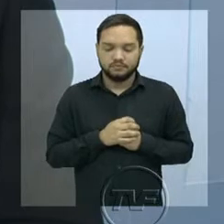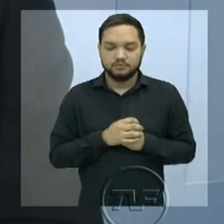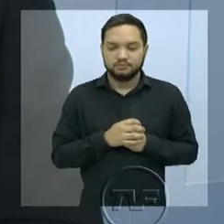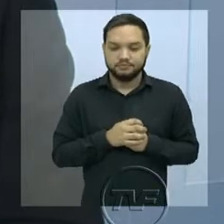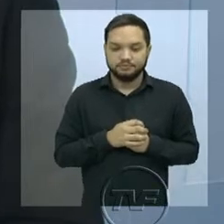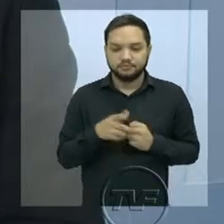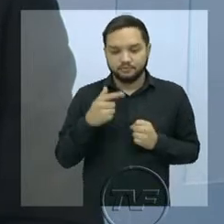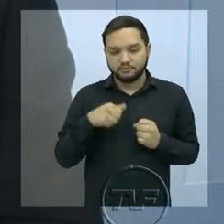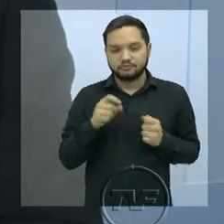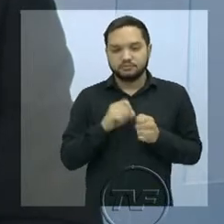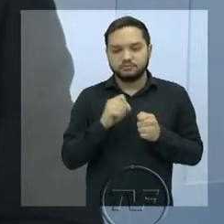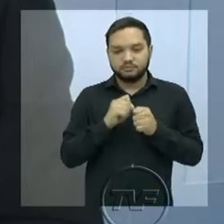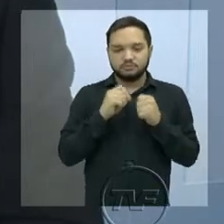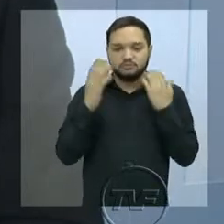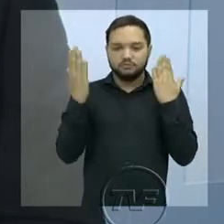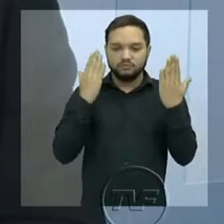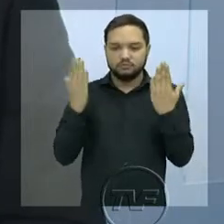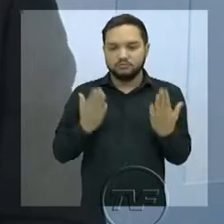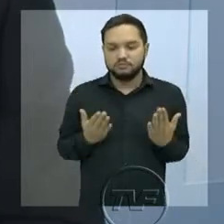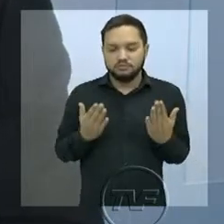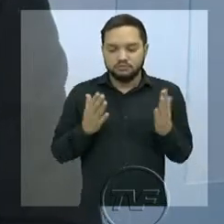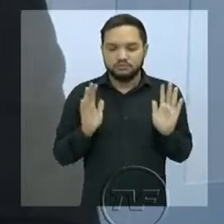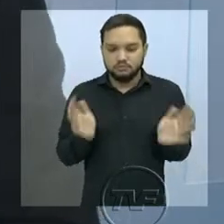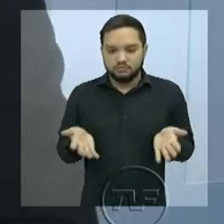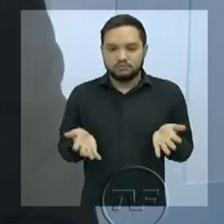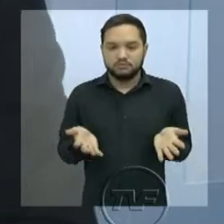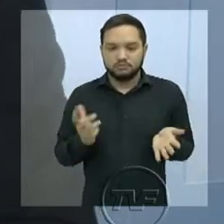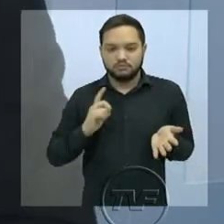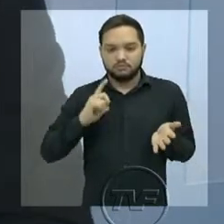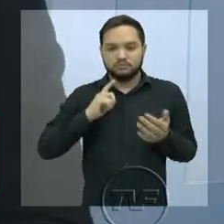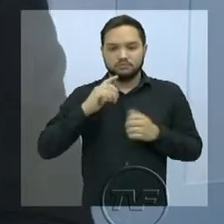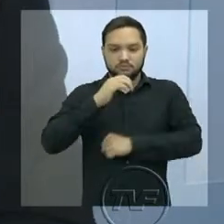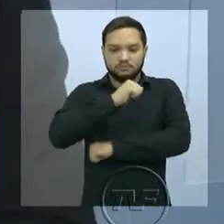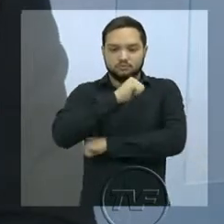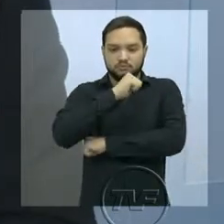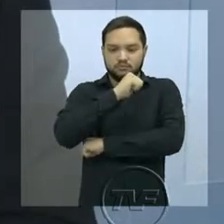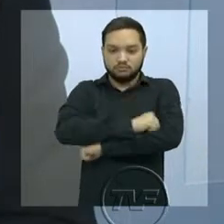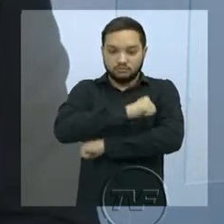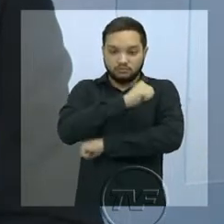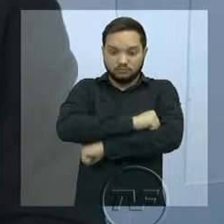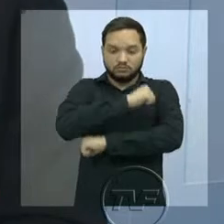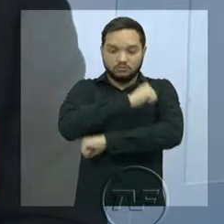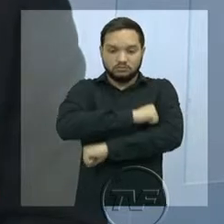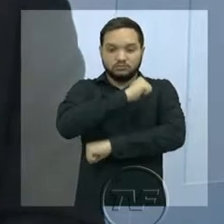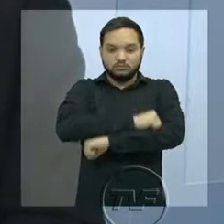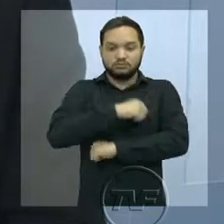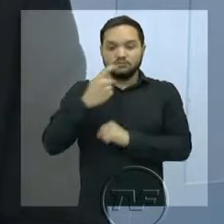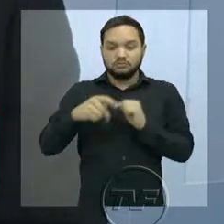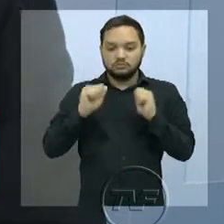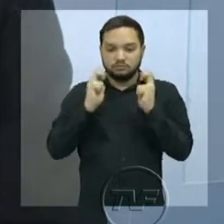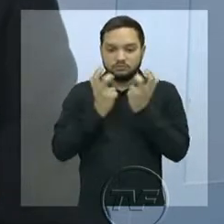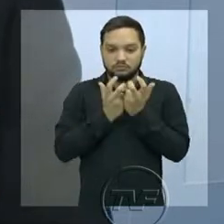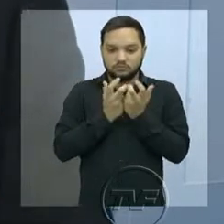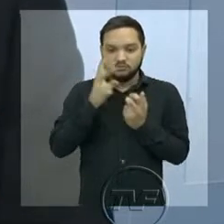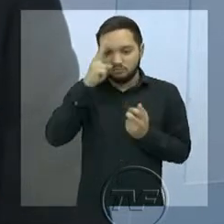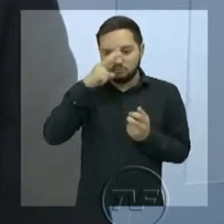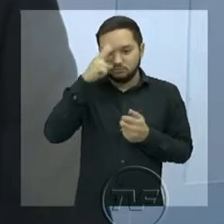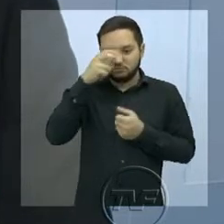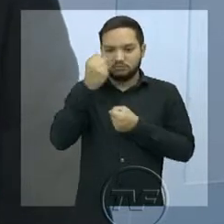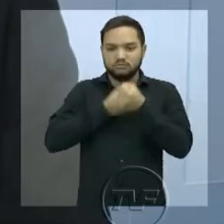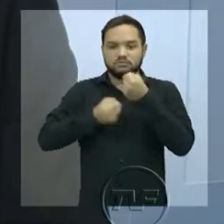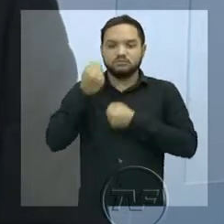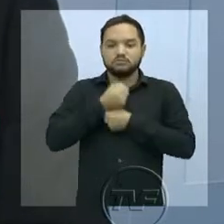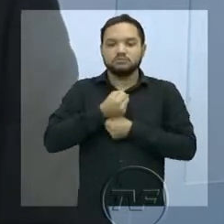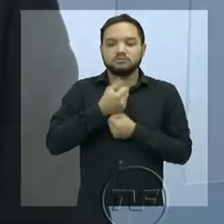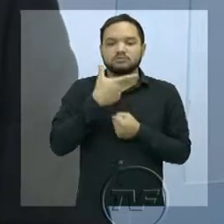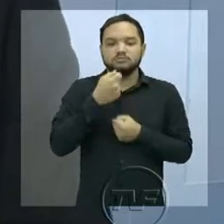uma análise, como nós fazemos agora nesse programa, sendo no Jornal da Câmara, segunda edição, você se lembra que em 2017 a gente falava